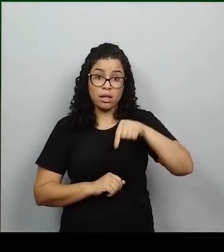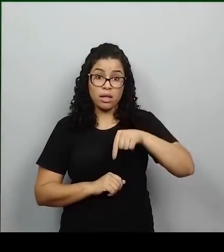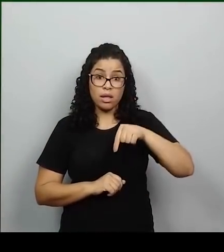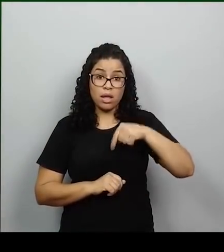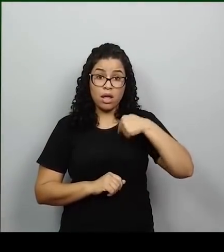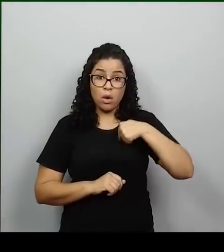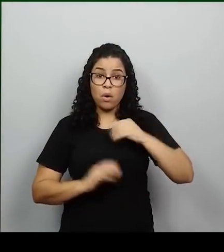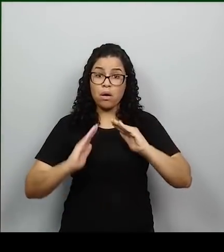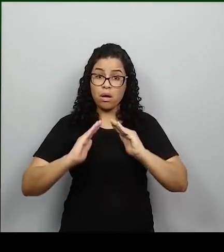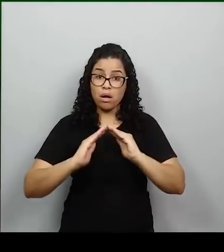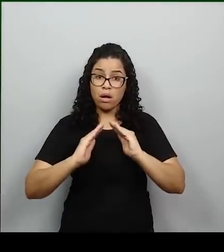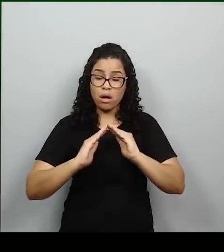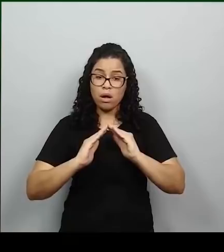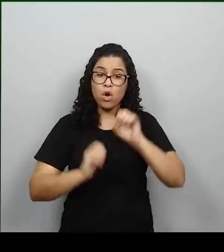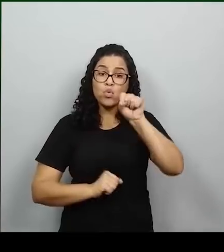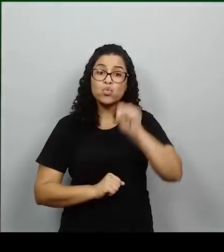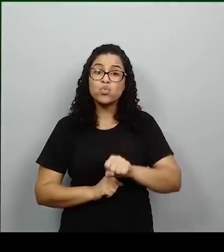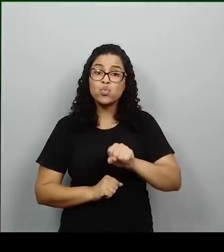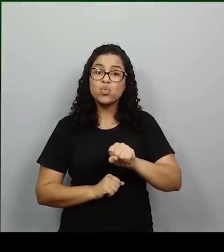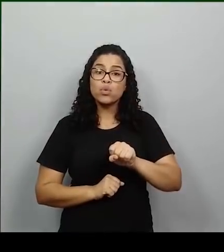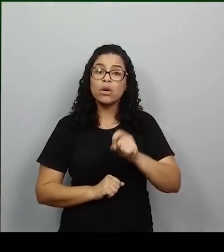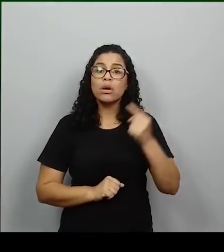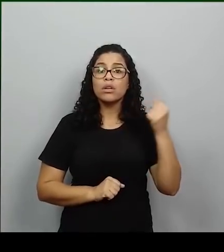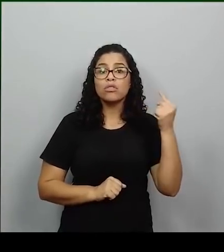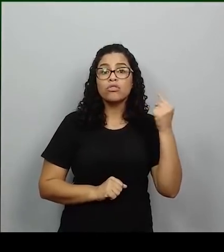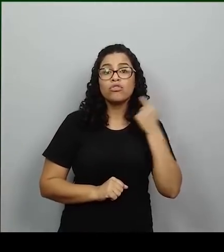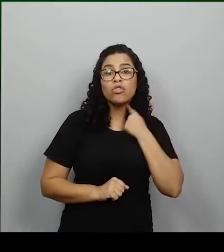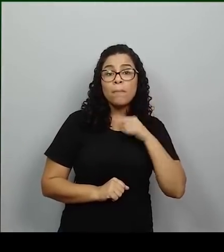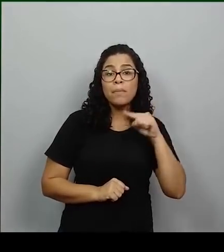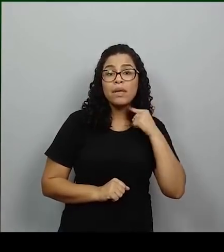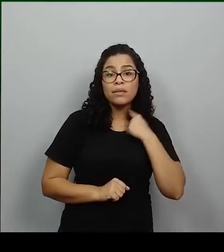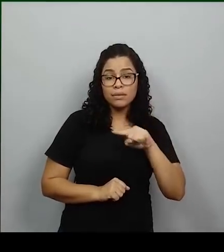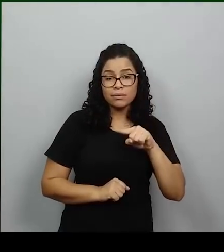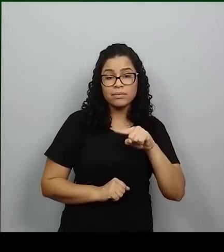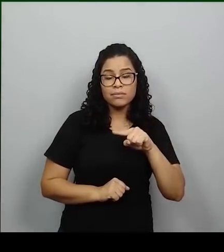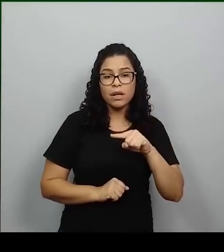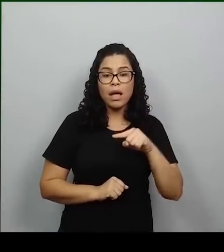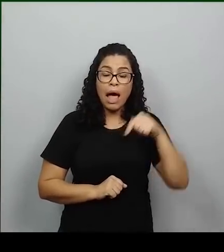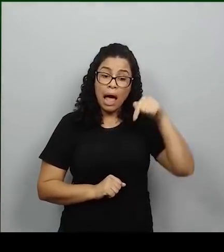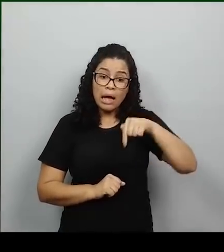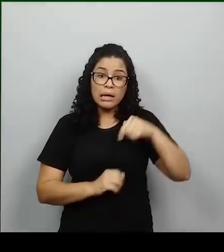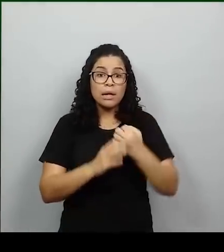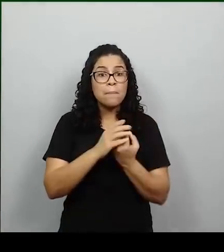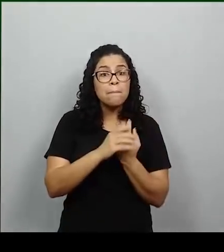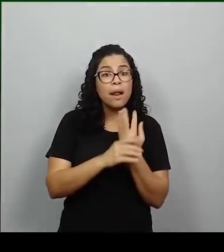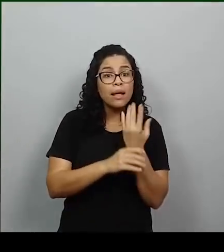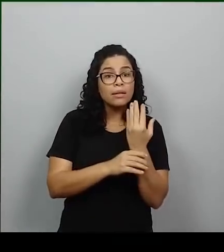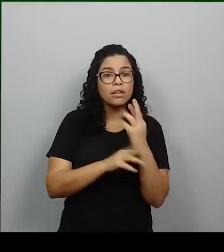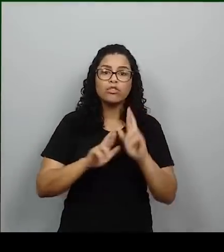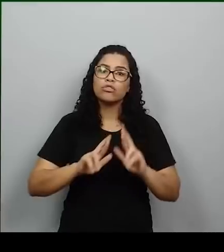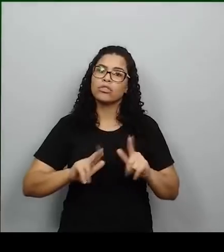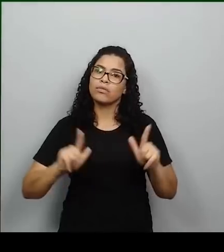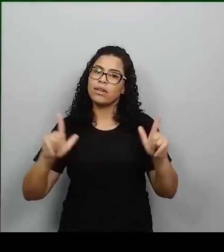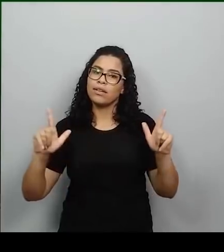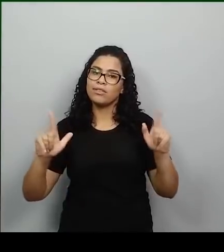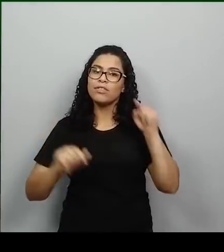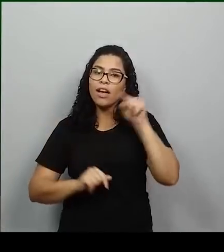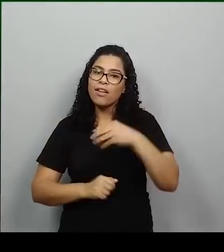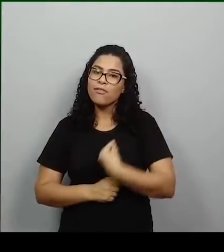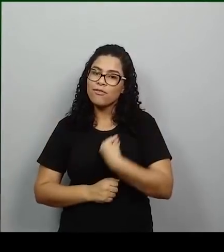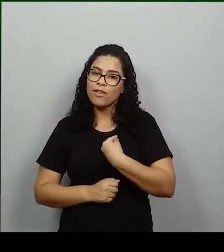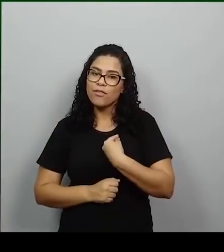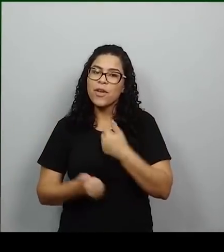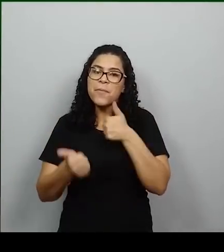para vocês do sul de Minas Gerais. E as plantas que estão aqui são muito diferentes das plantas que vivem aí próximo de vocês,